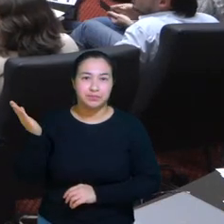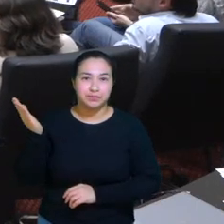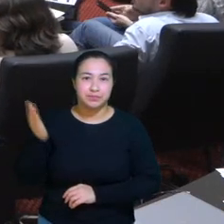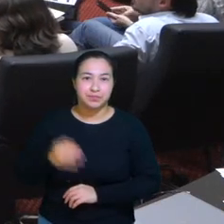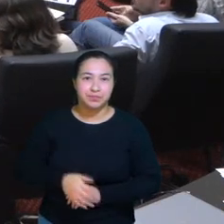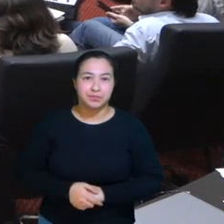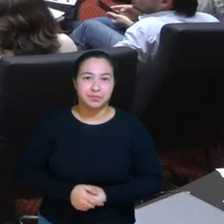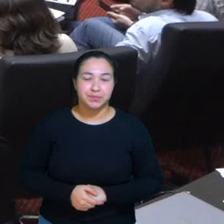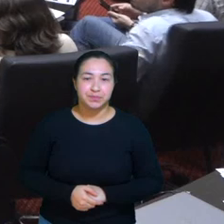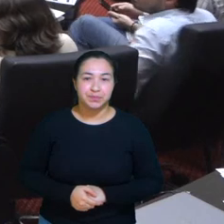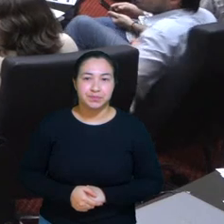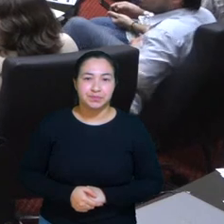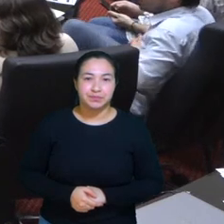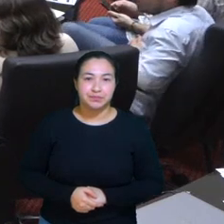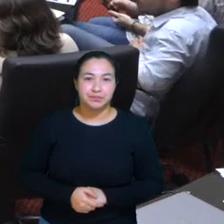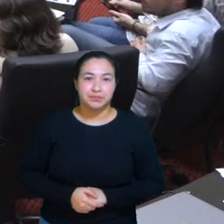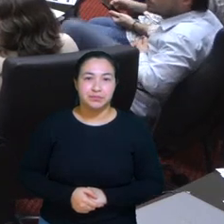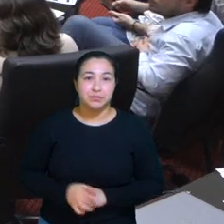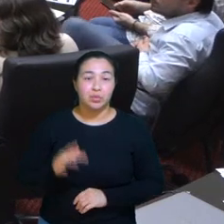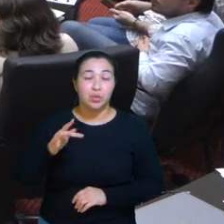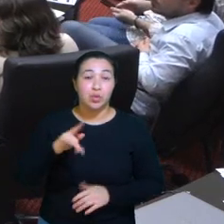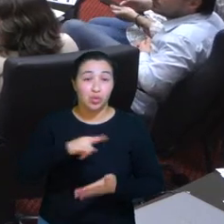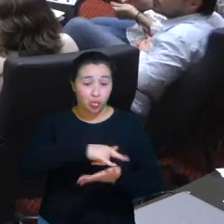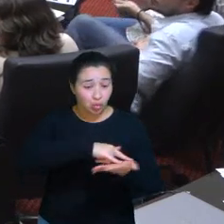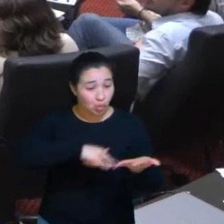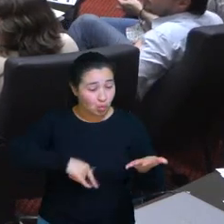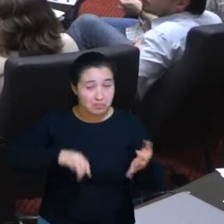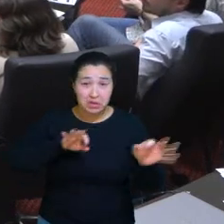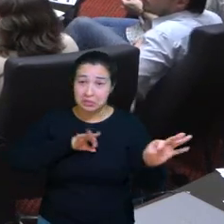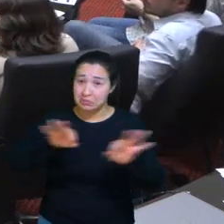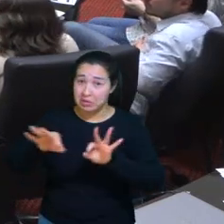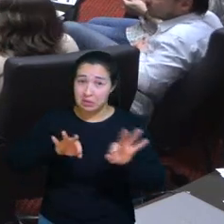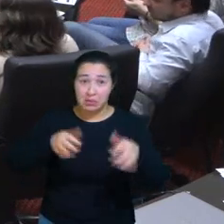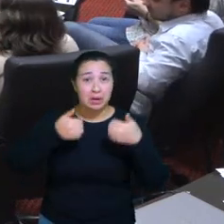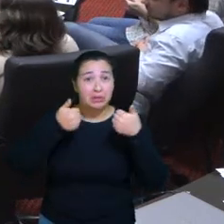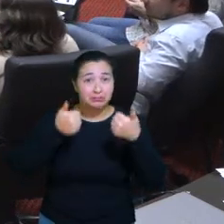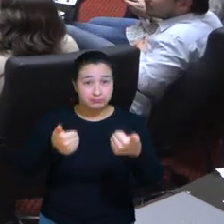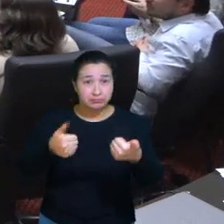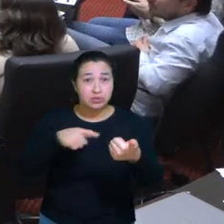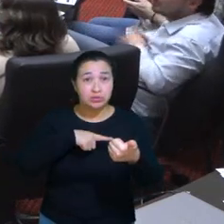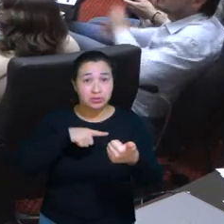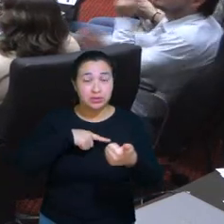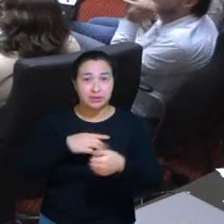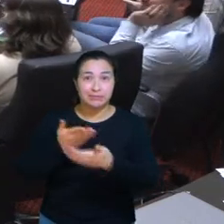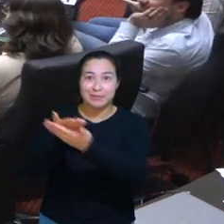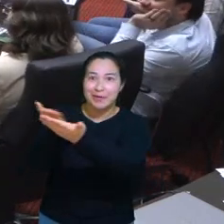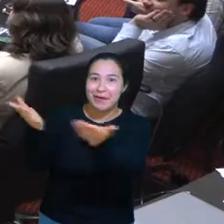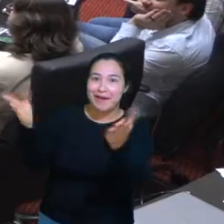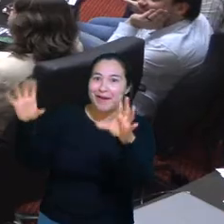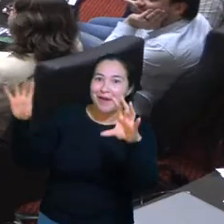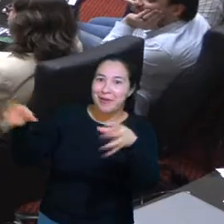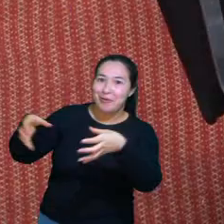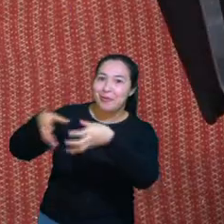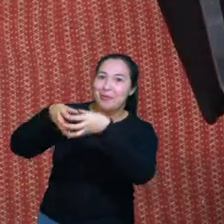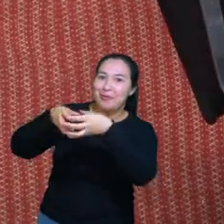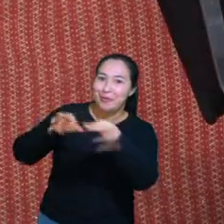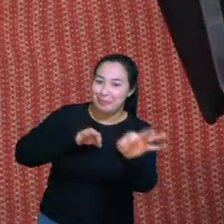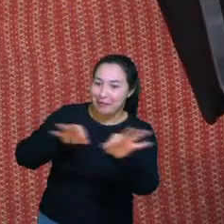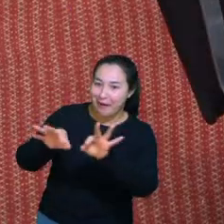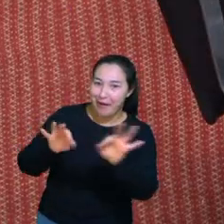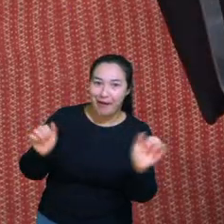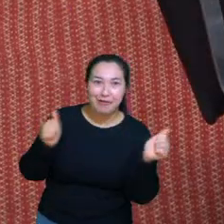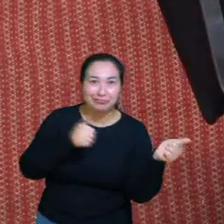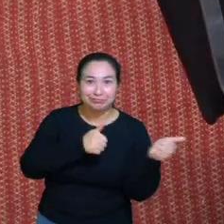deputada acho que o documento ficou muito muito bem elaborado Também com esse time aí né já de